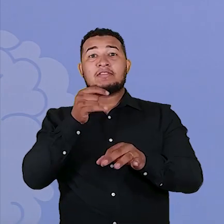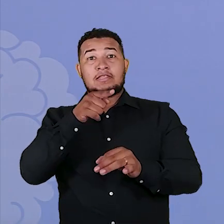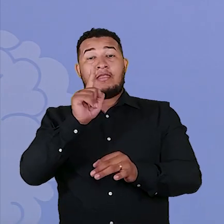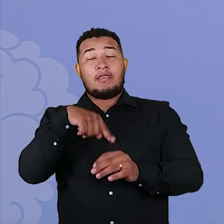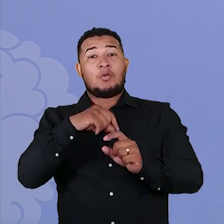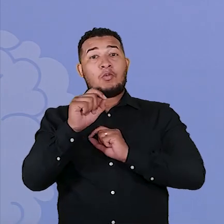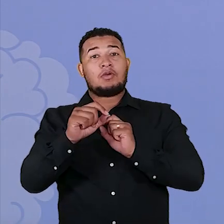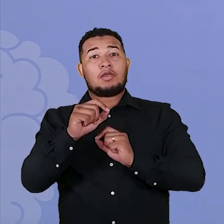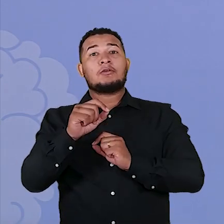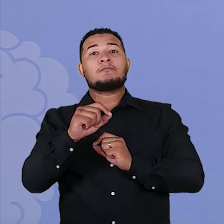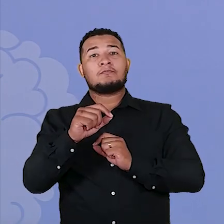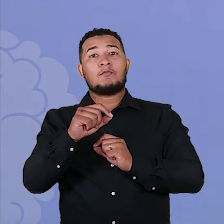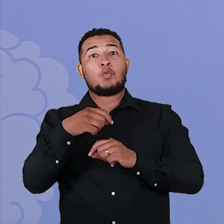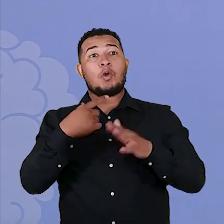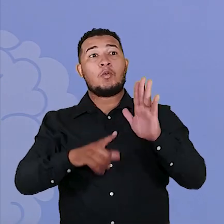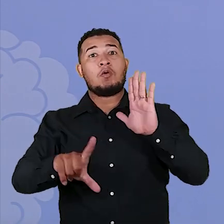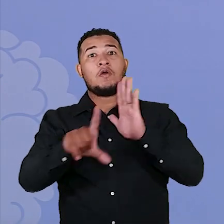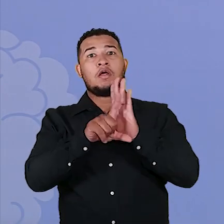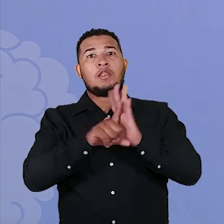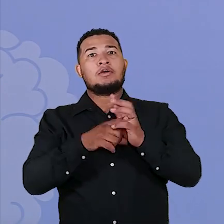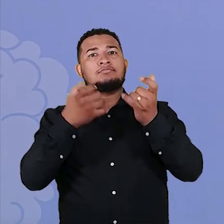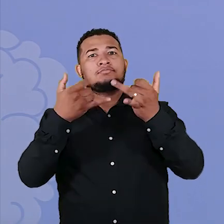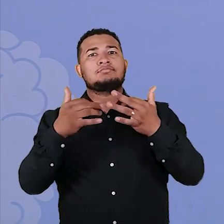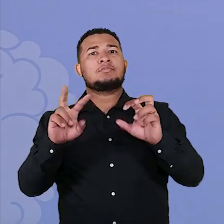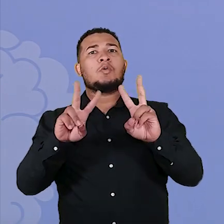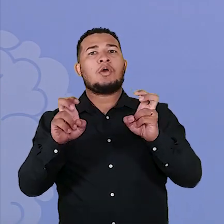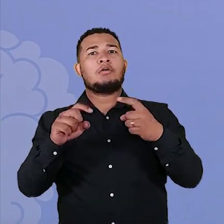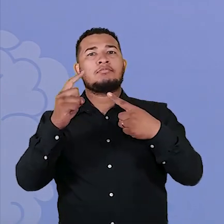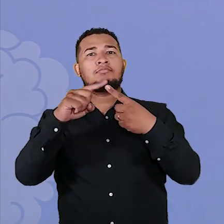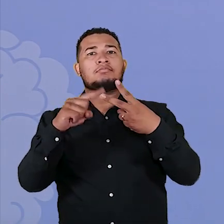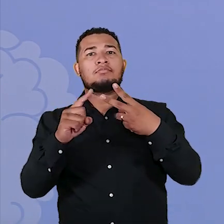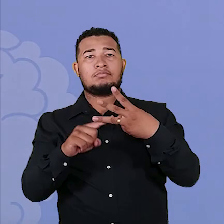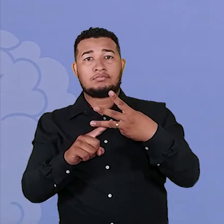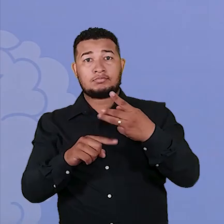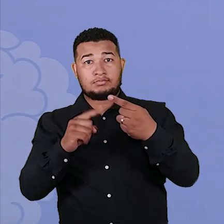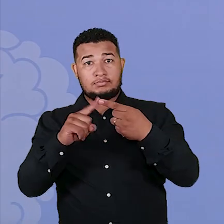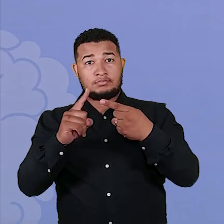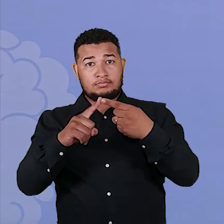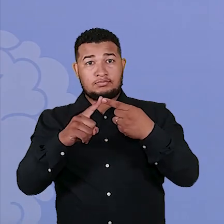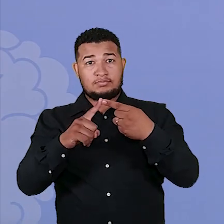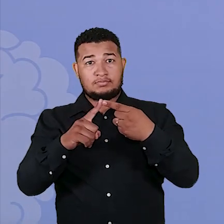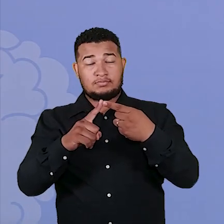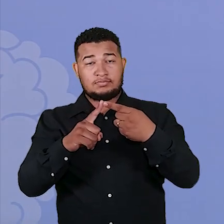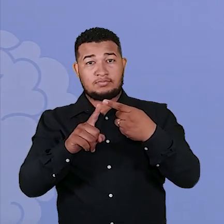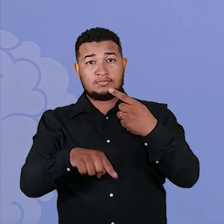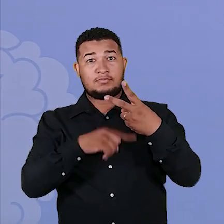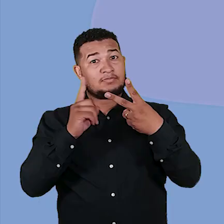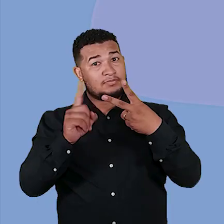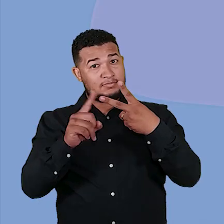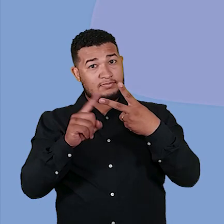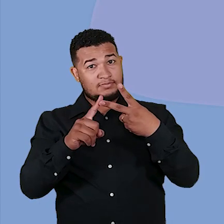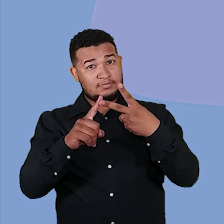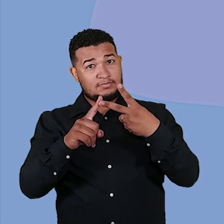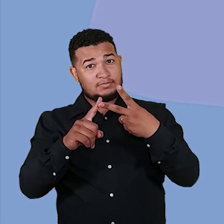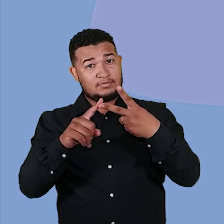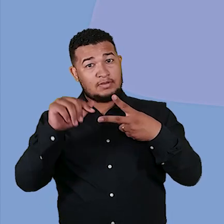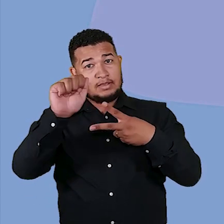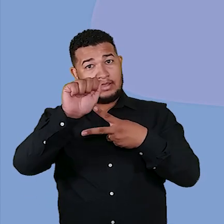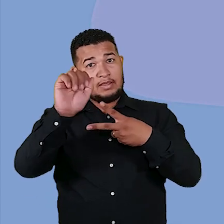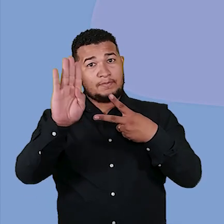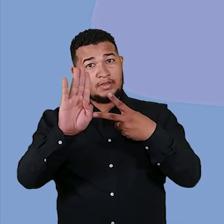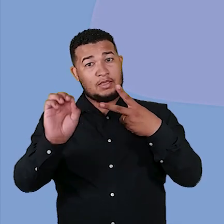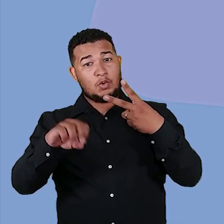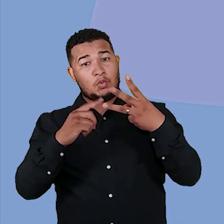segura gente tá isso é o que qual é a lei que dita isso aí olá a primeira lei de newton